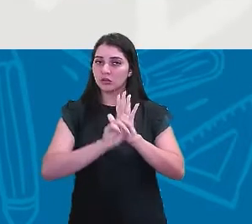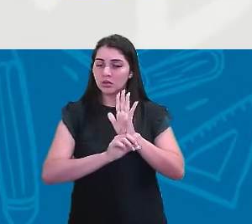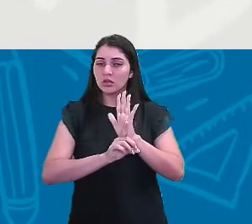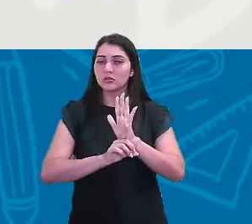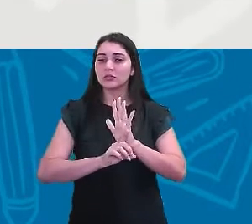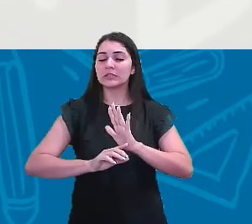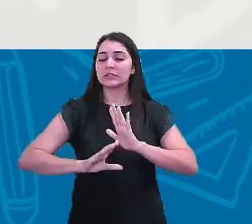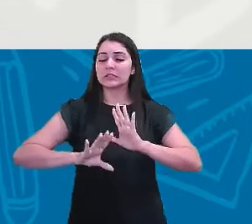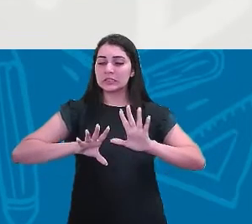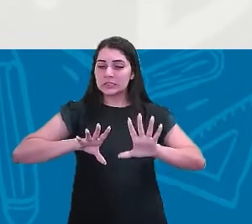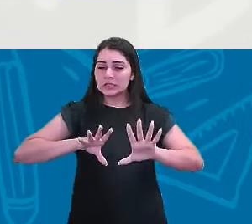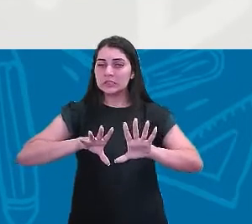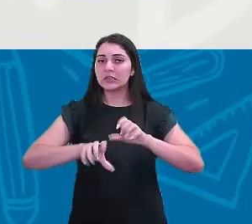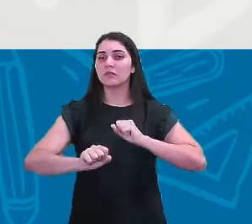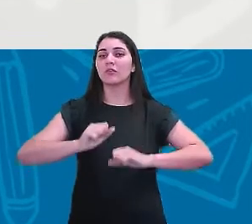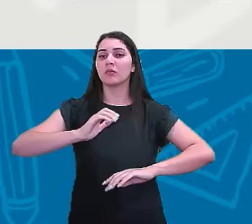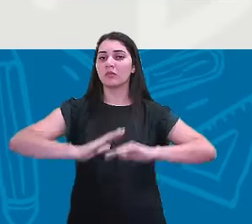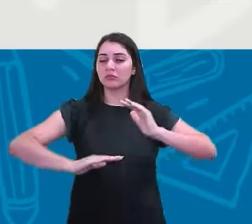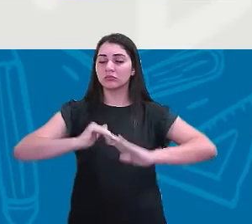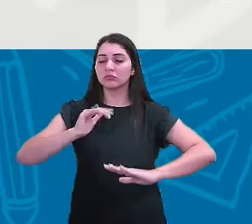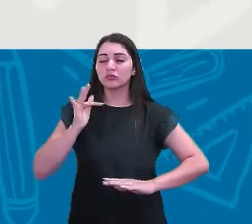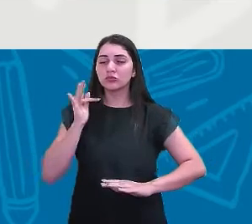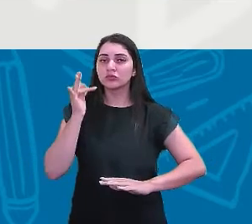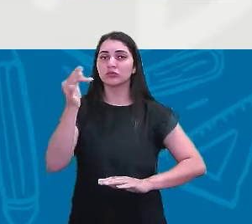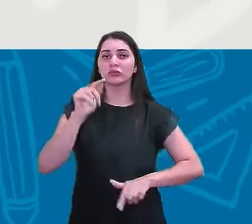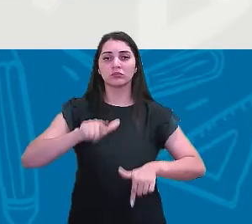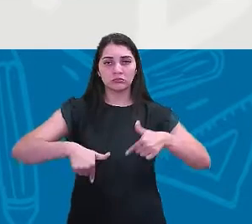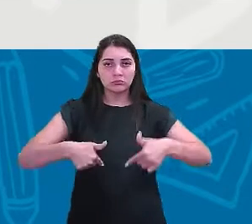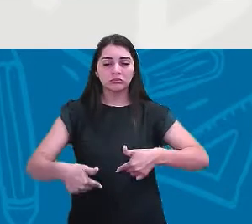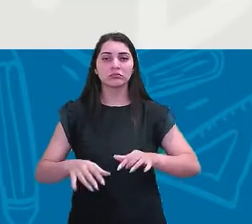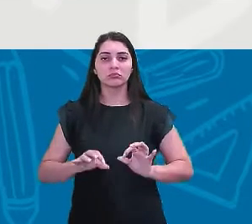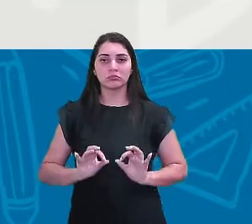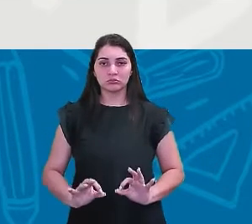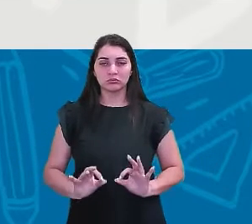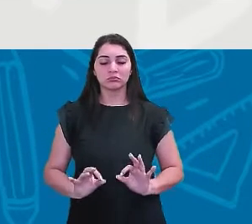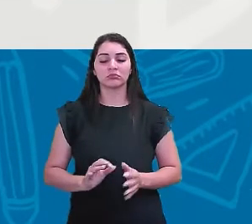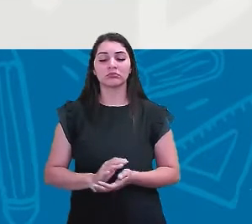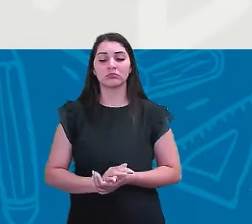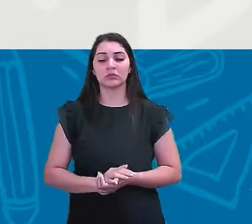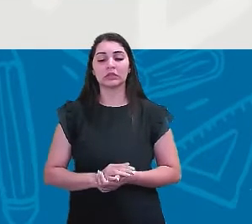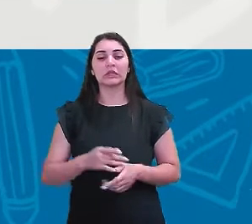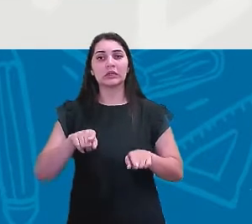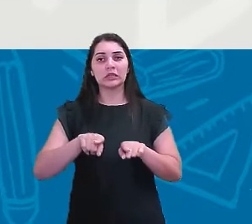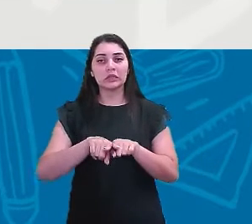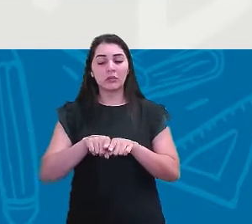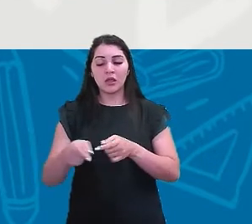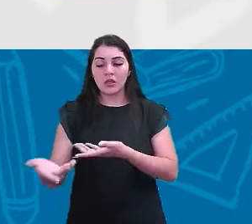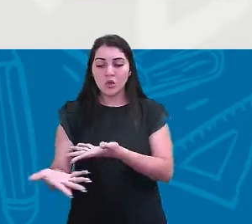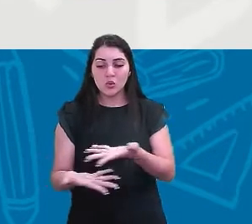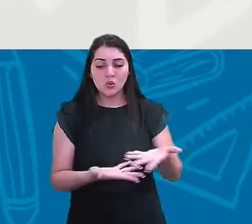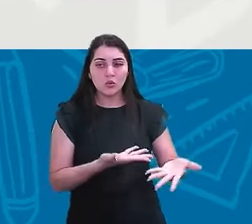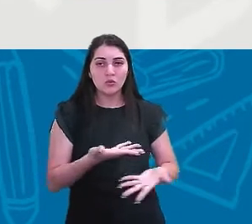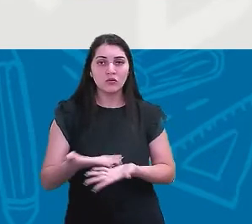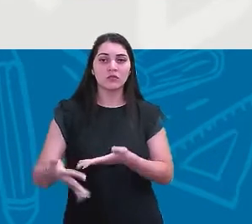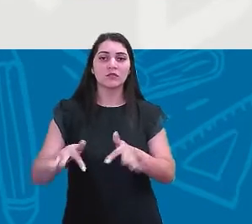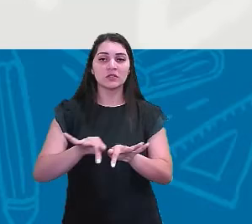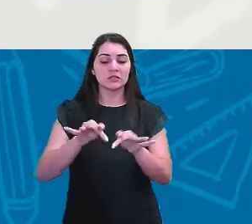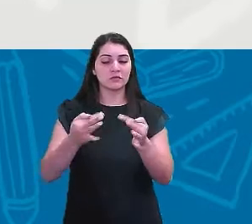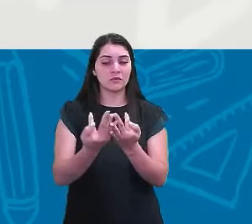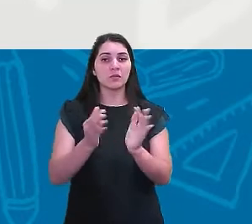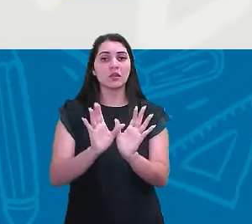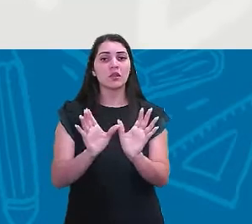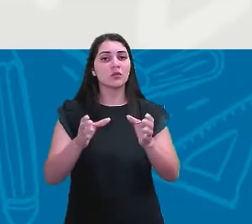um profissional para futuramente trabalhar, tá? Direito à convivência em família e